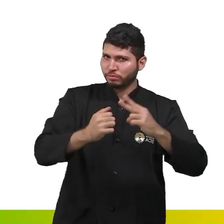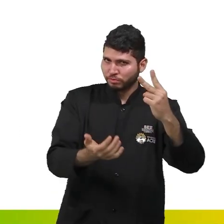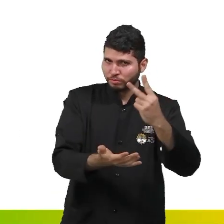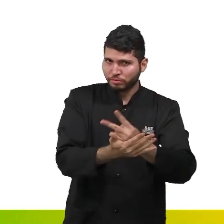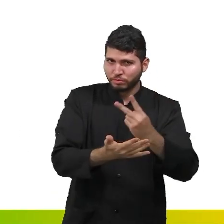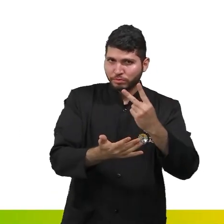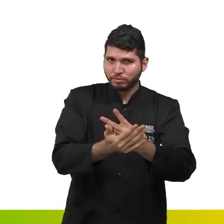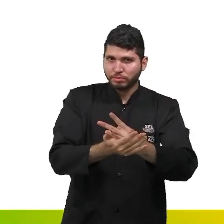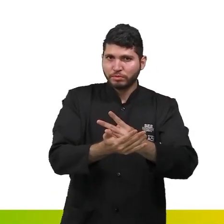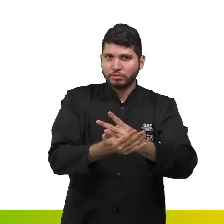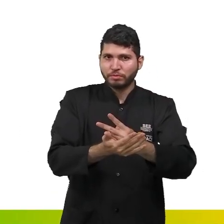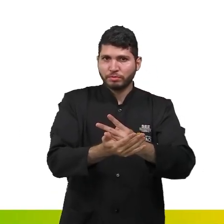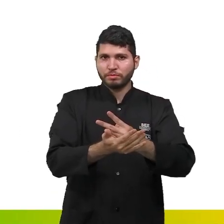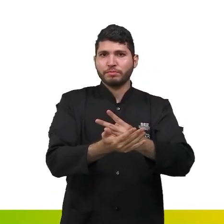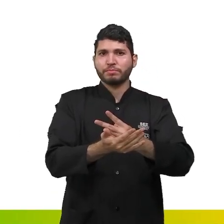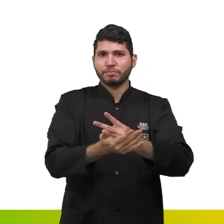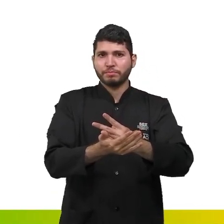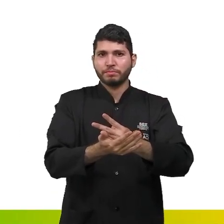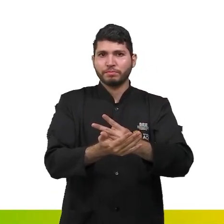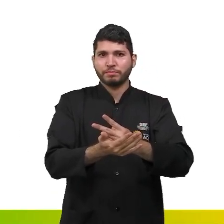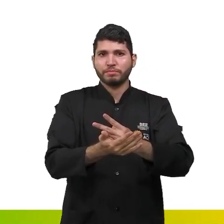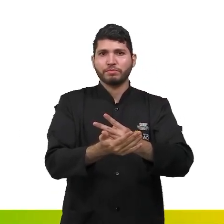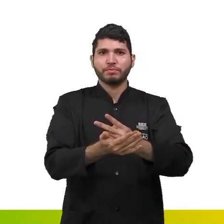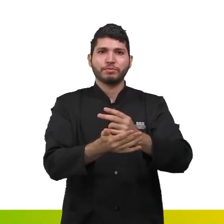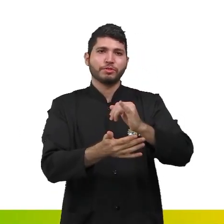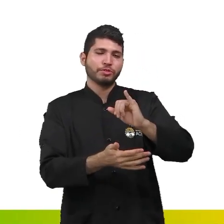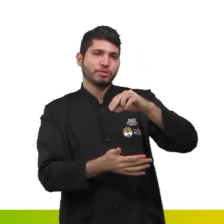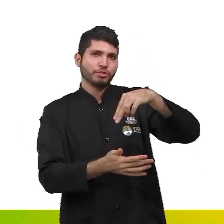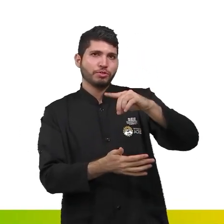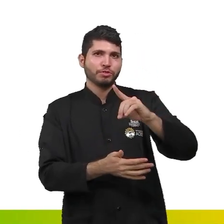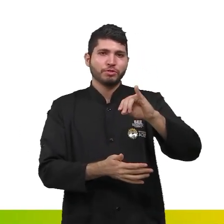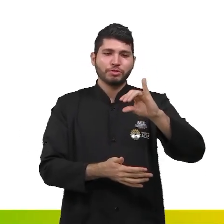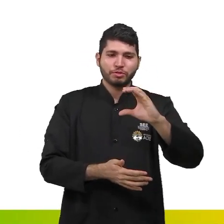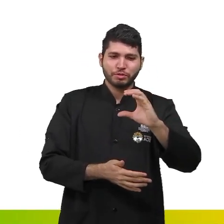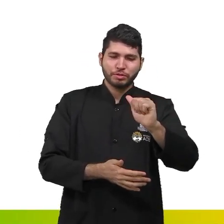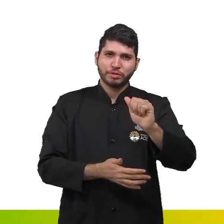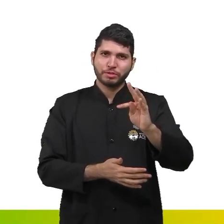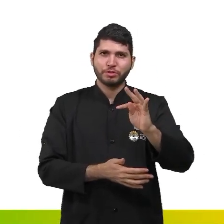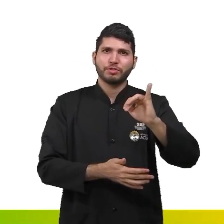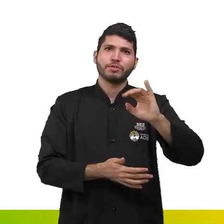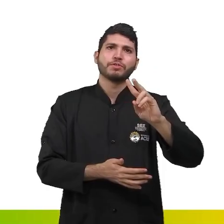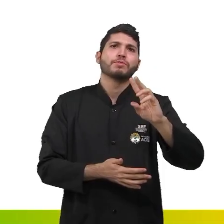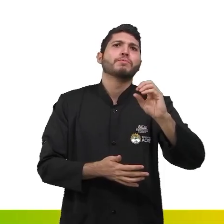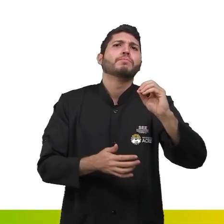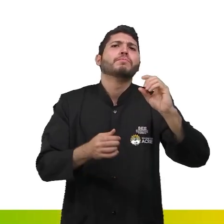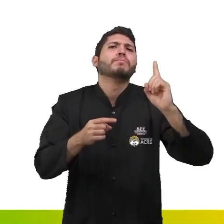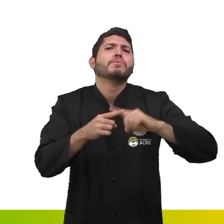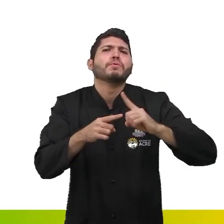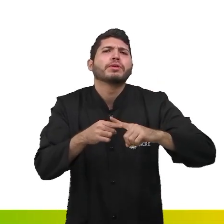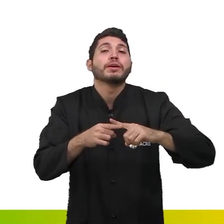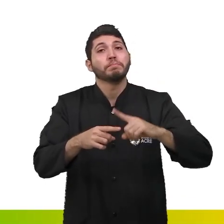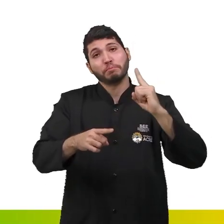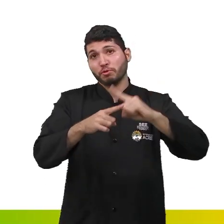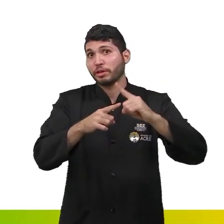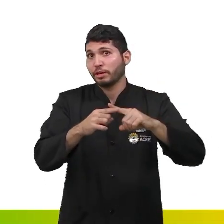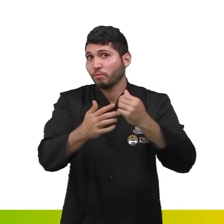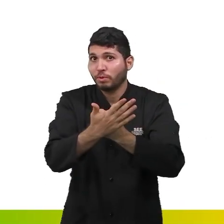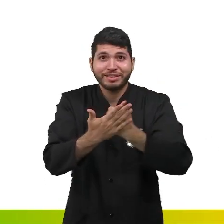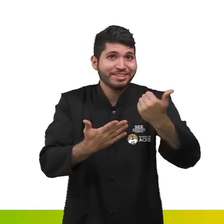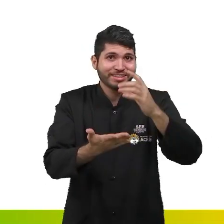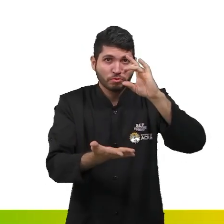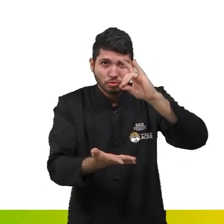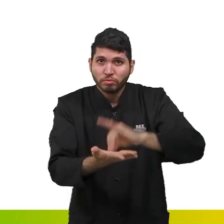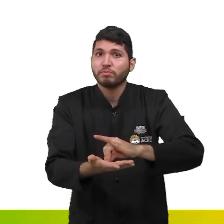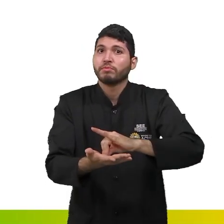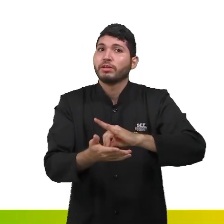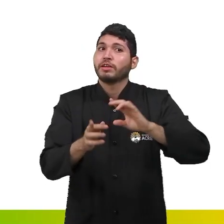passado. Um tempo verbal de modo indicativo. Por que se chama indicativo? Porque ele indica uma ação, é concreto.